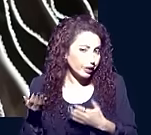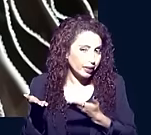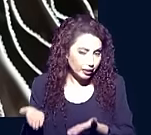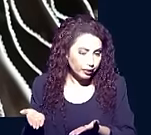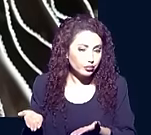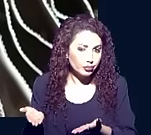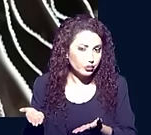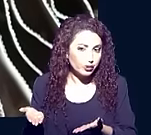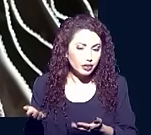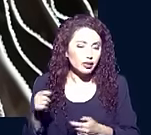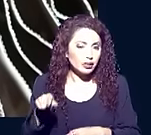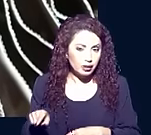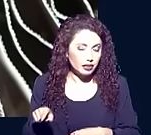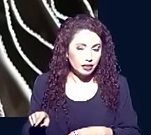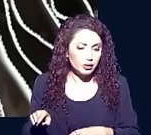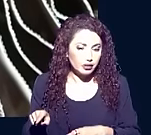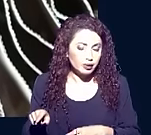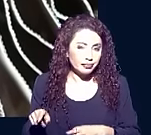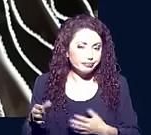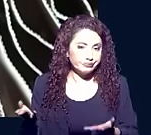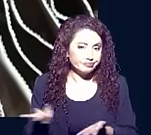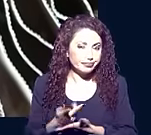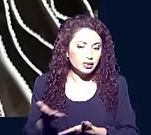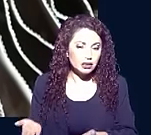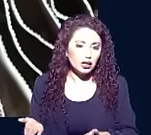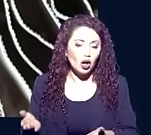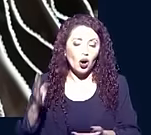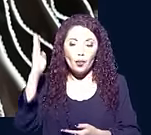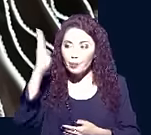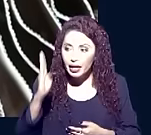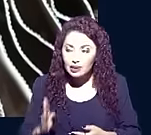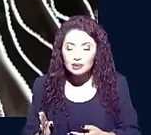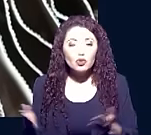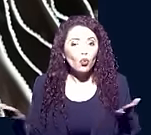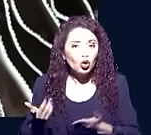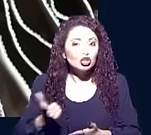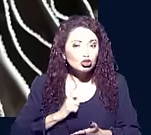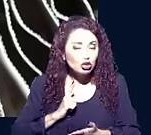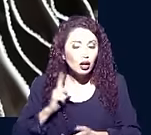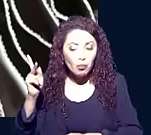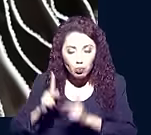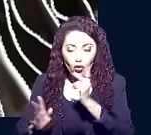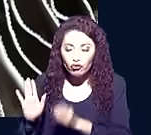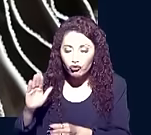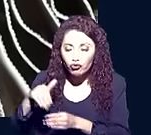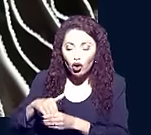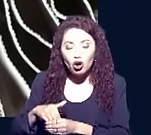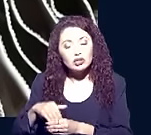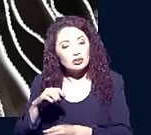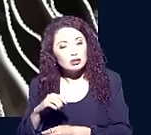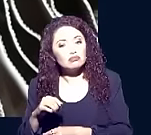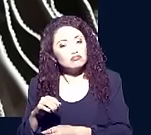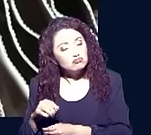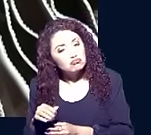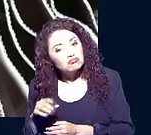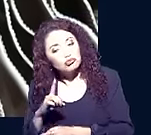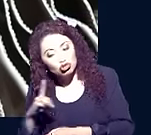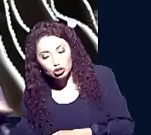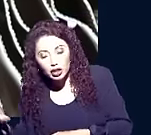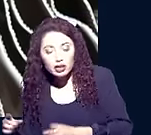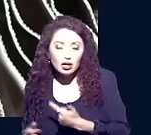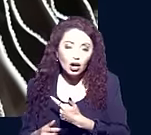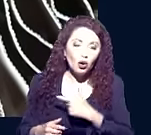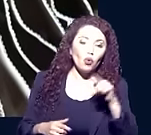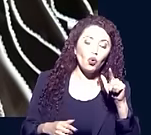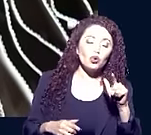tem que ser extensiva a todo mundo que pense o Brasil hoje tem um eleitorado de direito e tem o eleitorado Progressista e tem aqueles que representam ali o